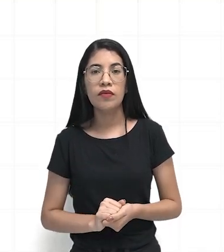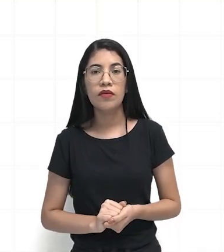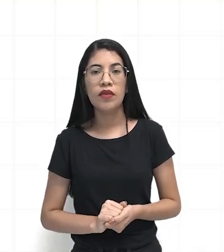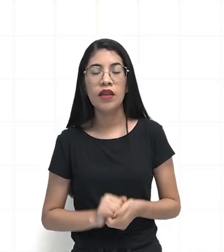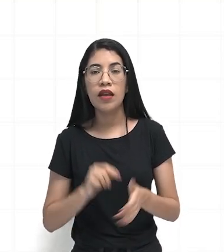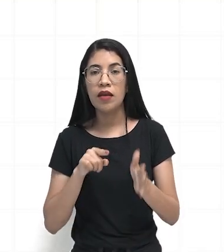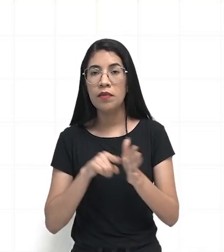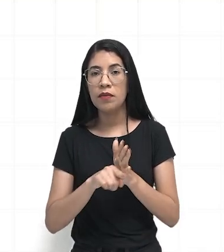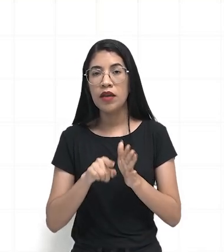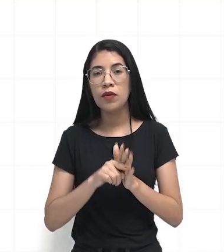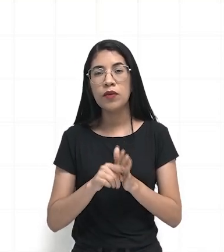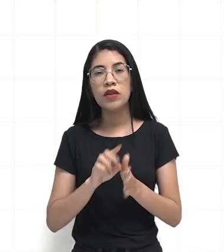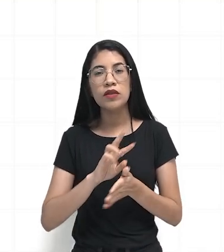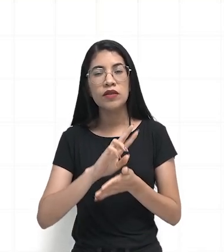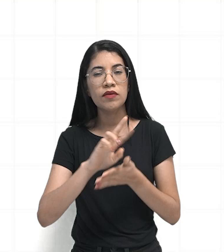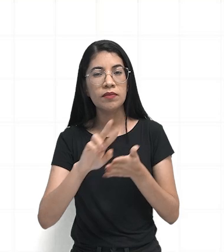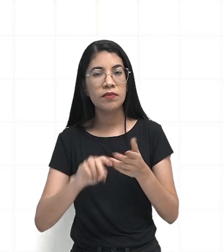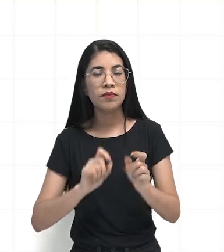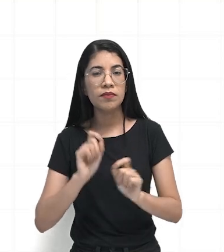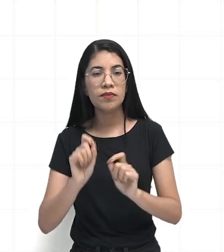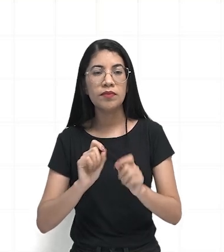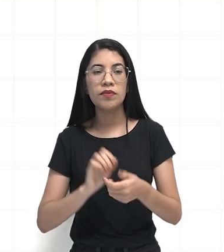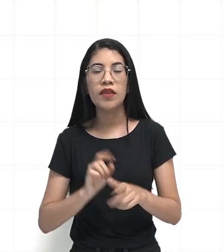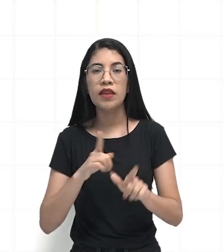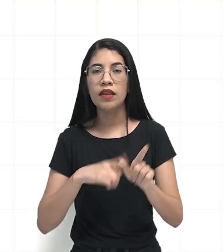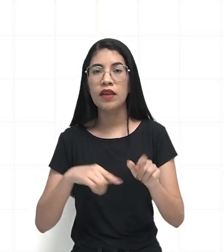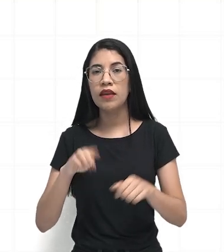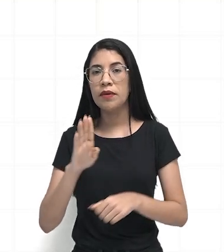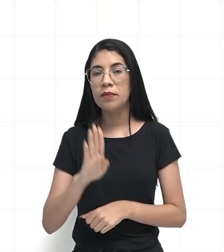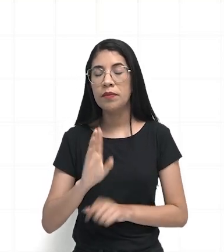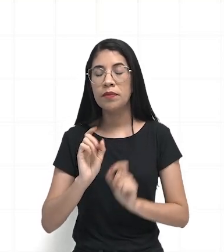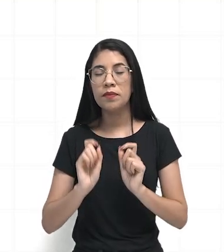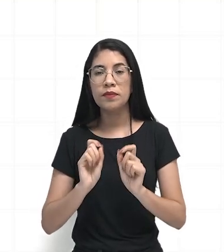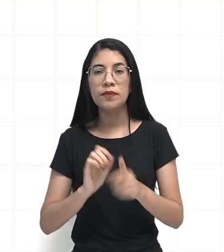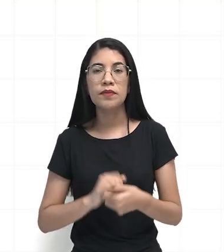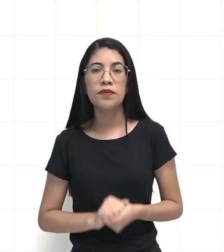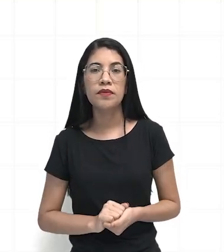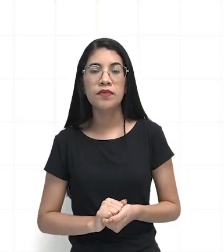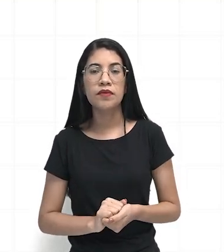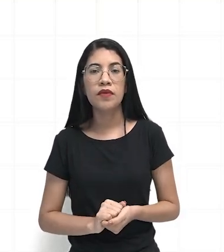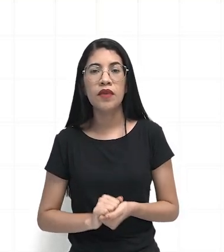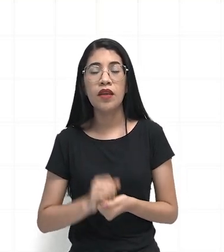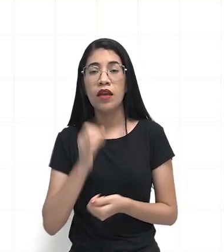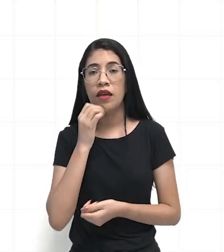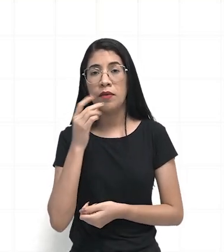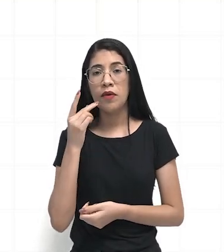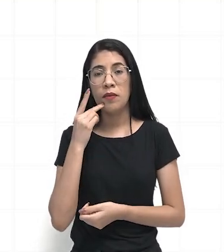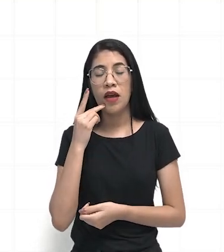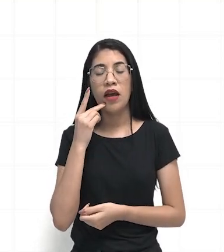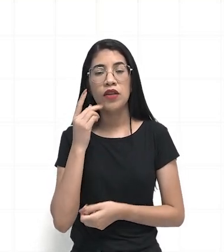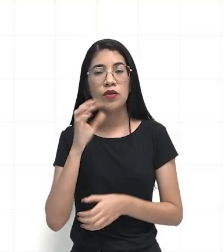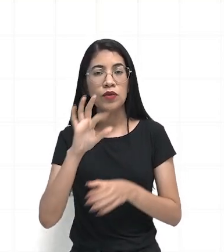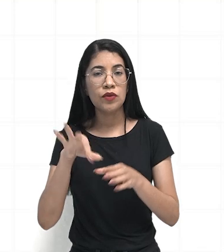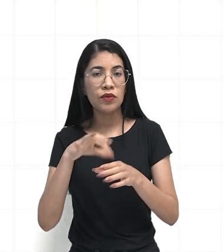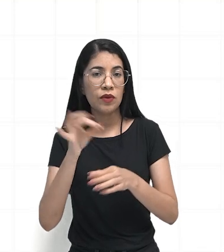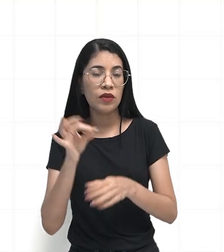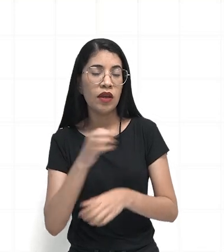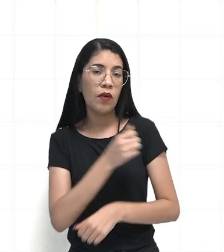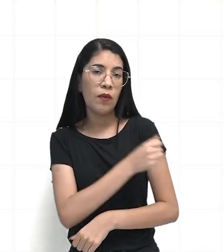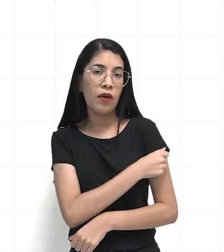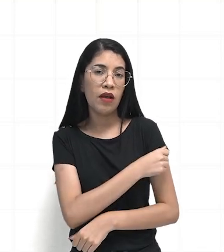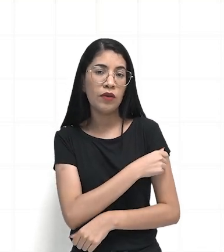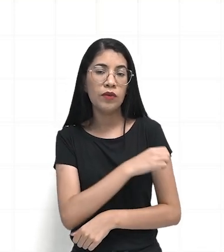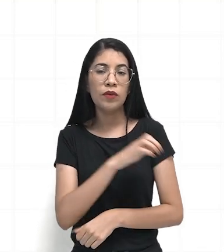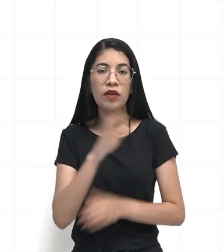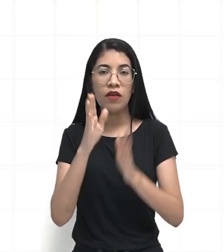próximas perguntas. Diz assim, então, a letra B. Qual é a probabilidade de ser sorteado um aluno da